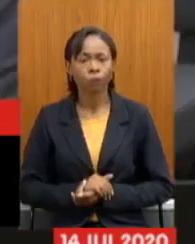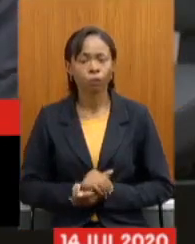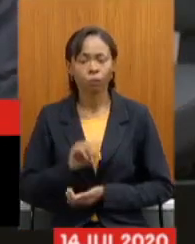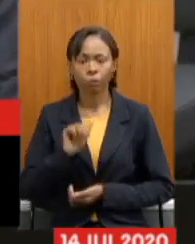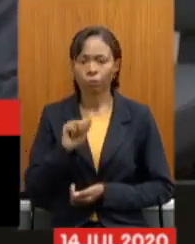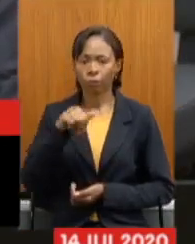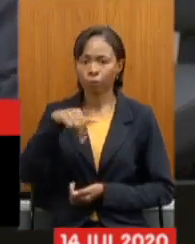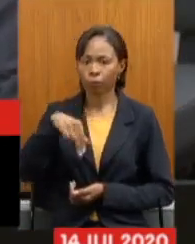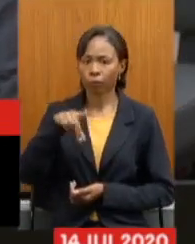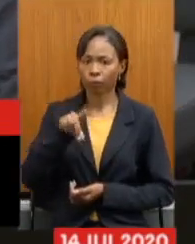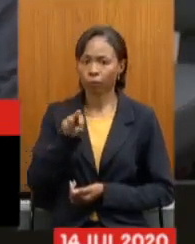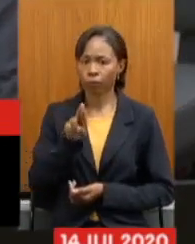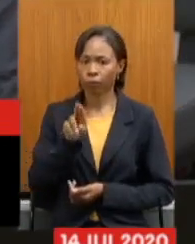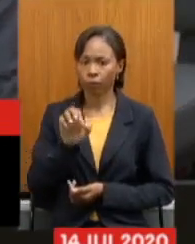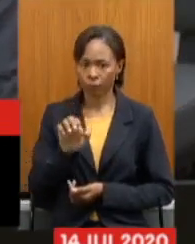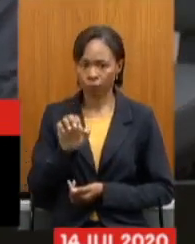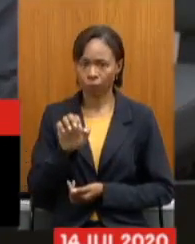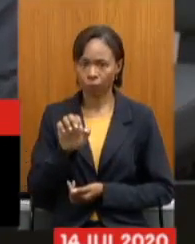André Quintão,